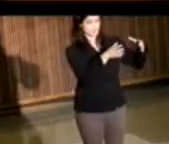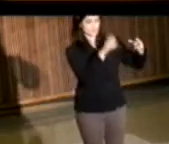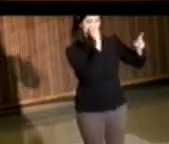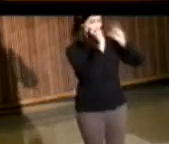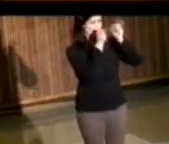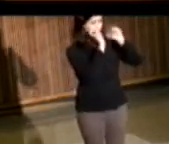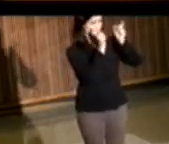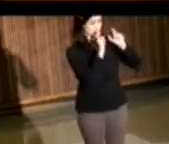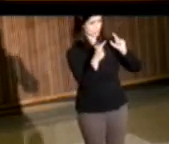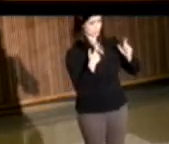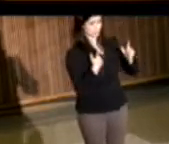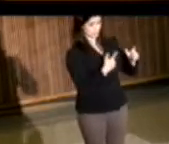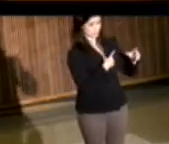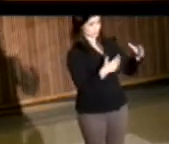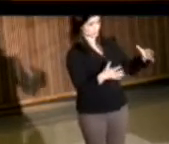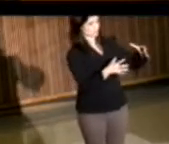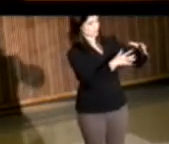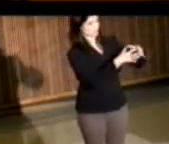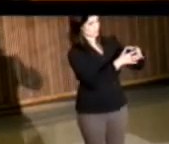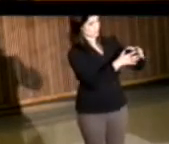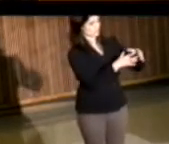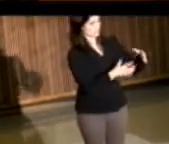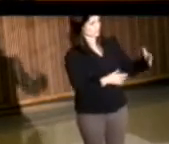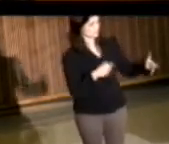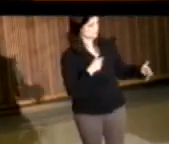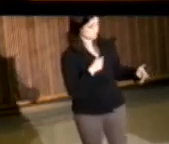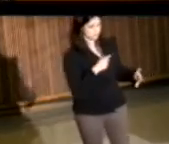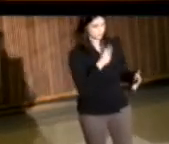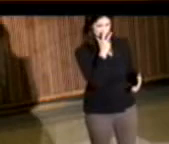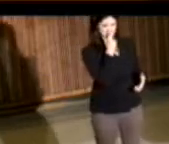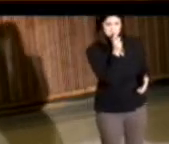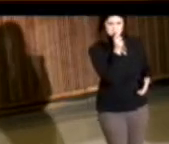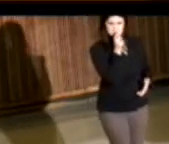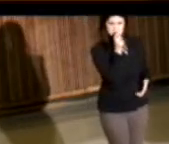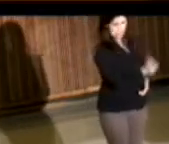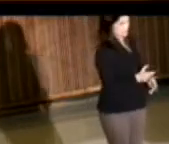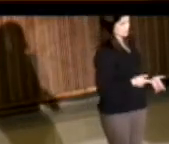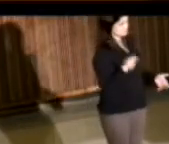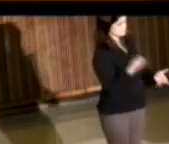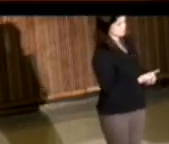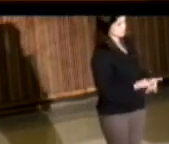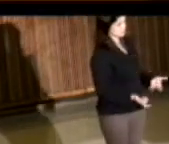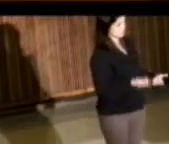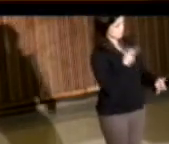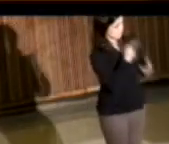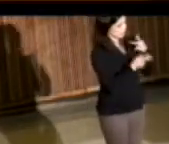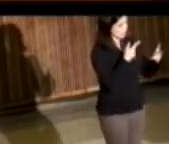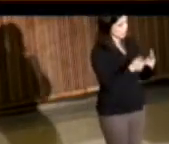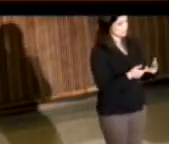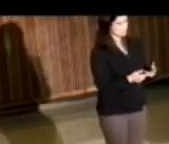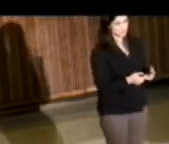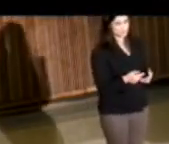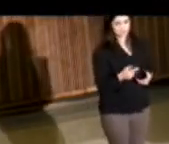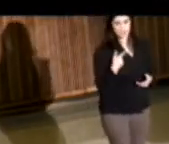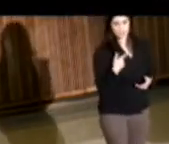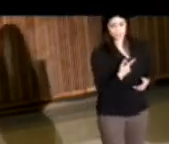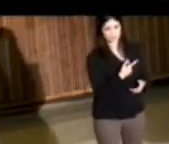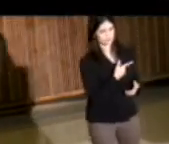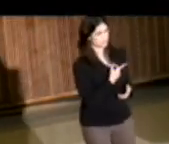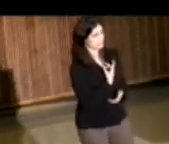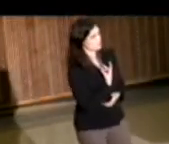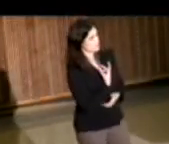não devo, no sentido de ser áspero, ríspido, depois eu tenho que pegar o telefone e mandar uma mensagenzinha de texto, né, Paulinho?